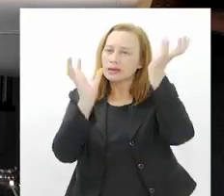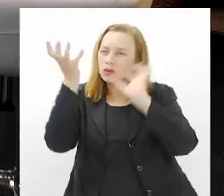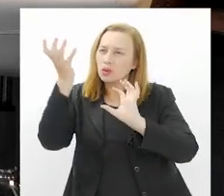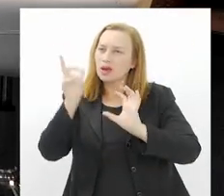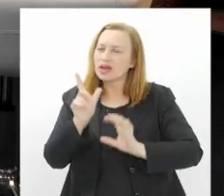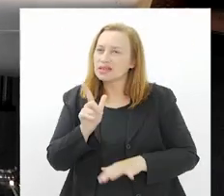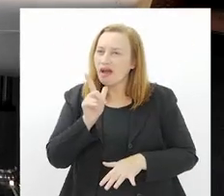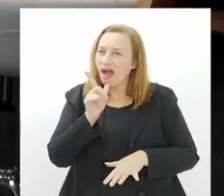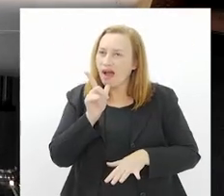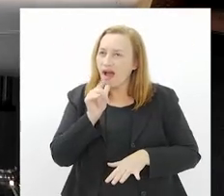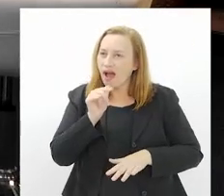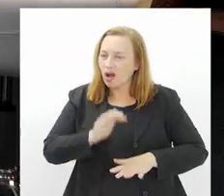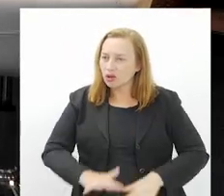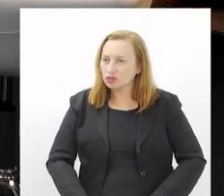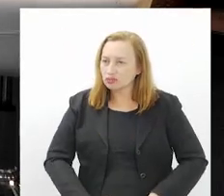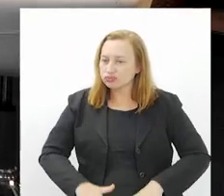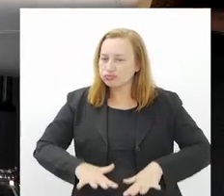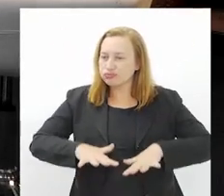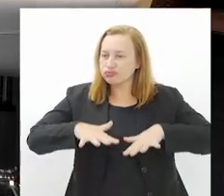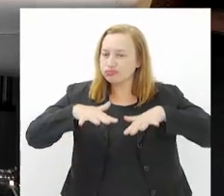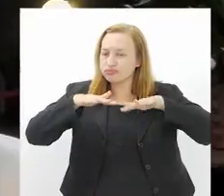da invasão,